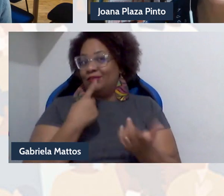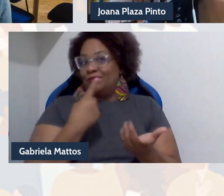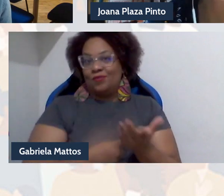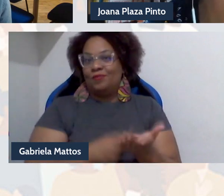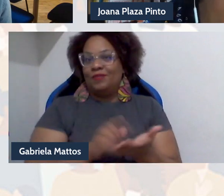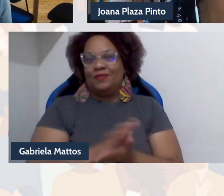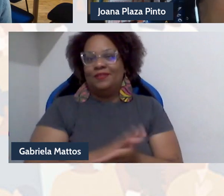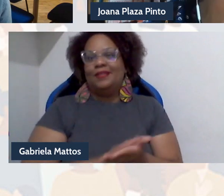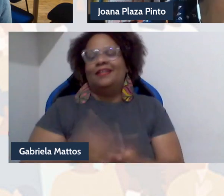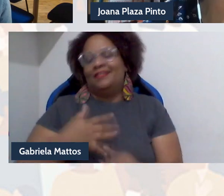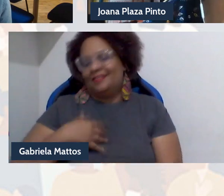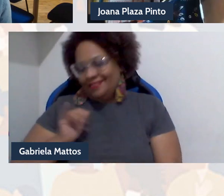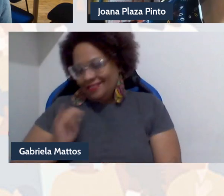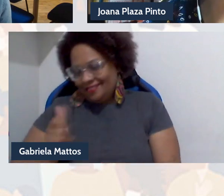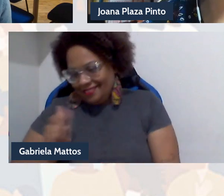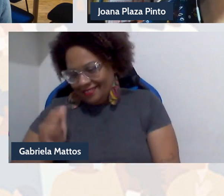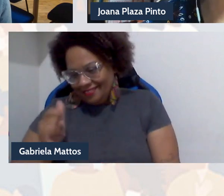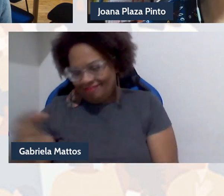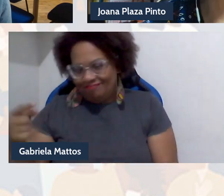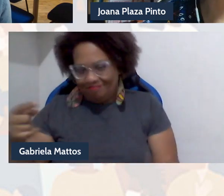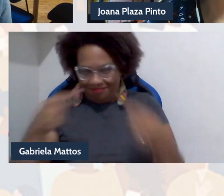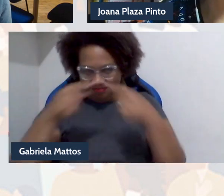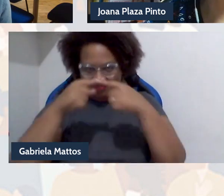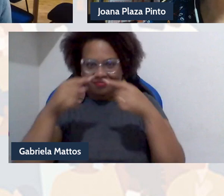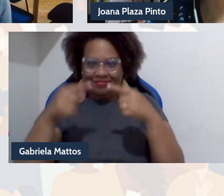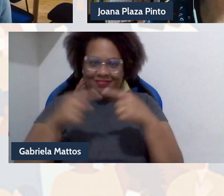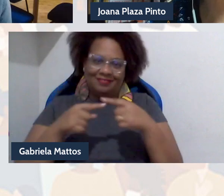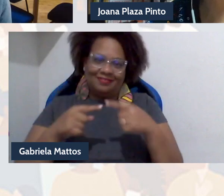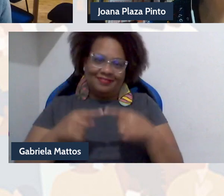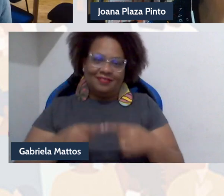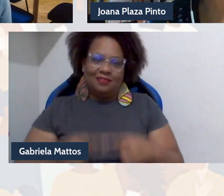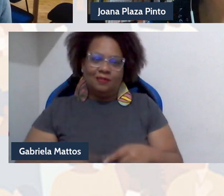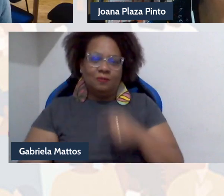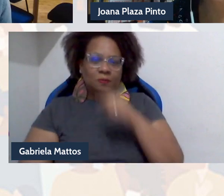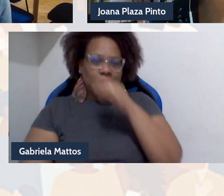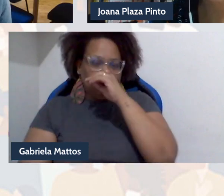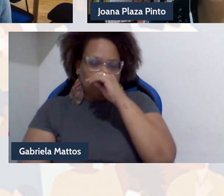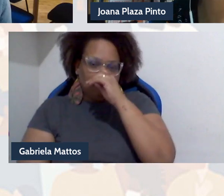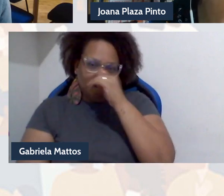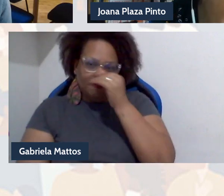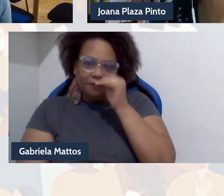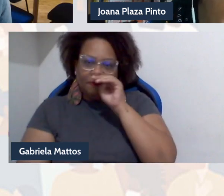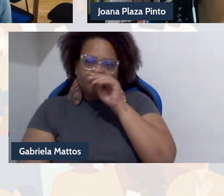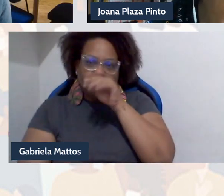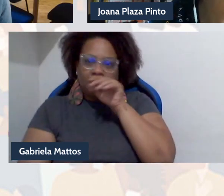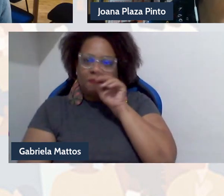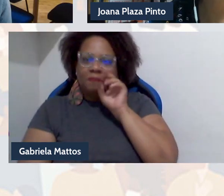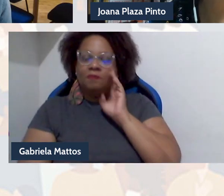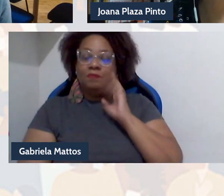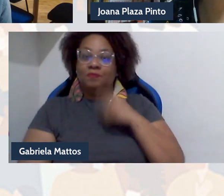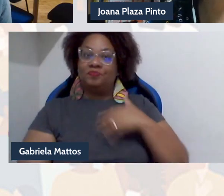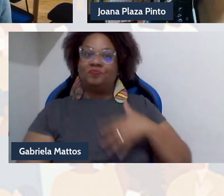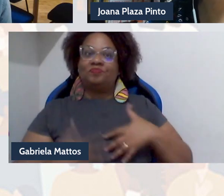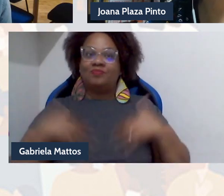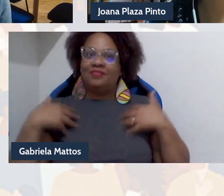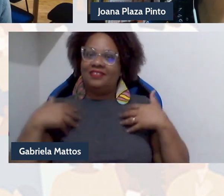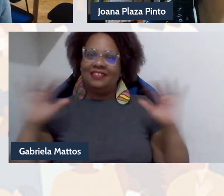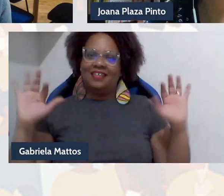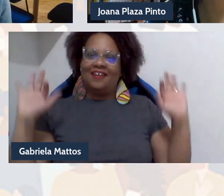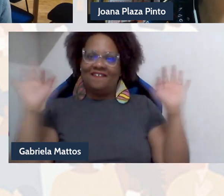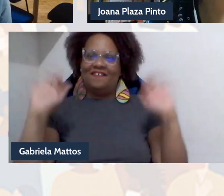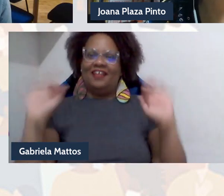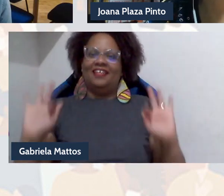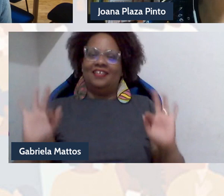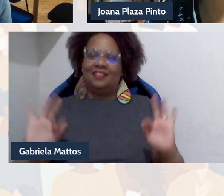narrativas. Então, eu fico muito feliz quando essas coisas